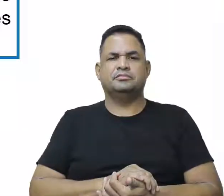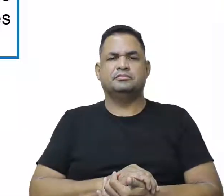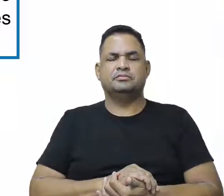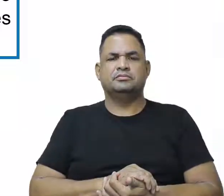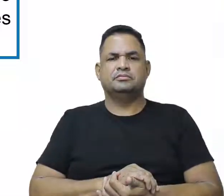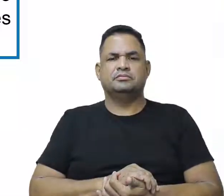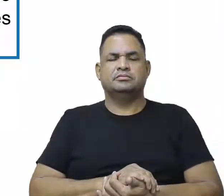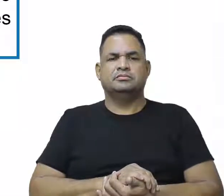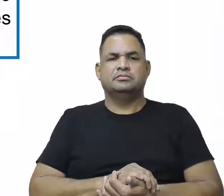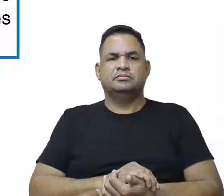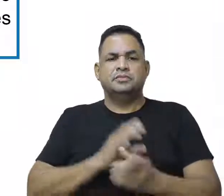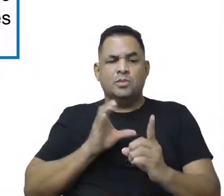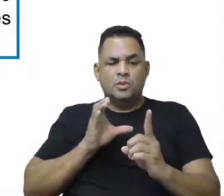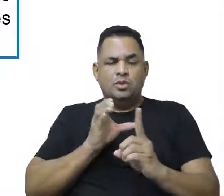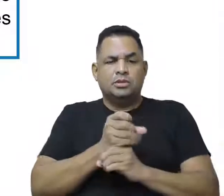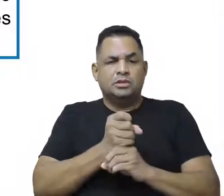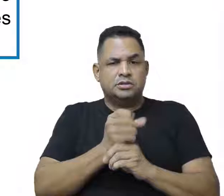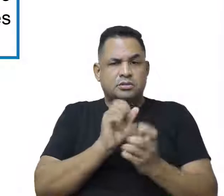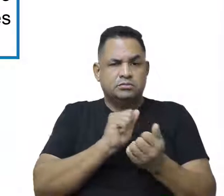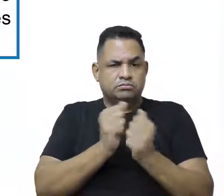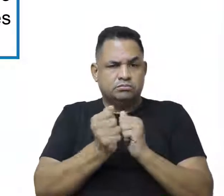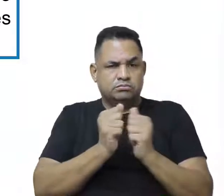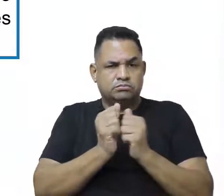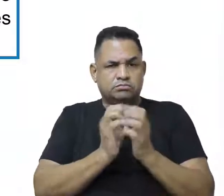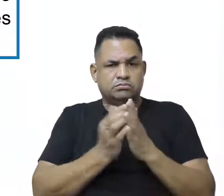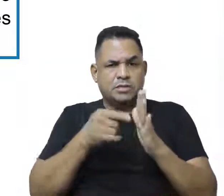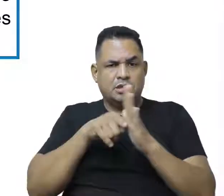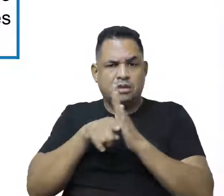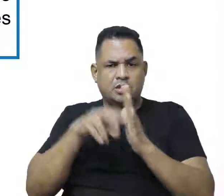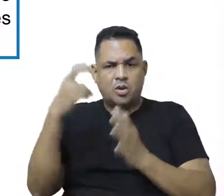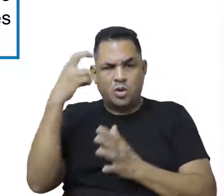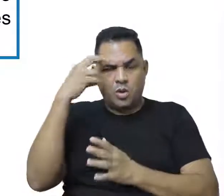Bom, olha só, dominação e controle. Ao analisar